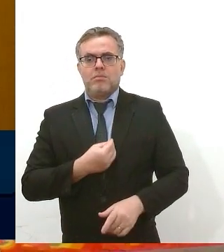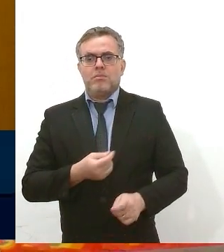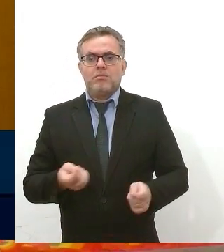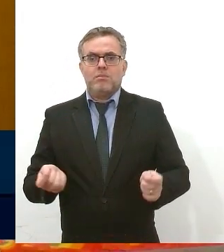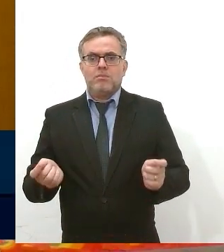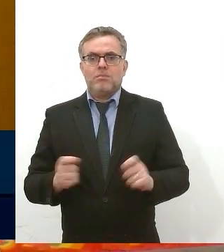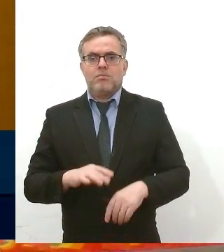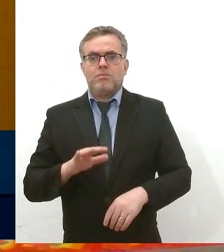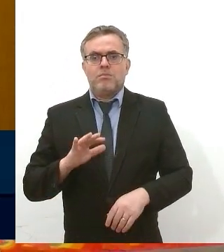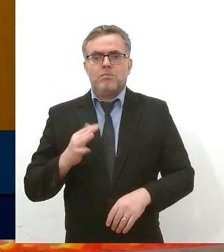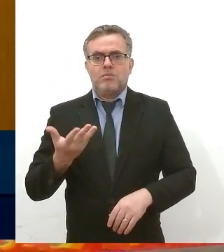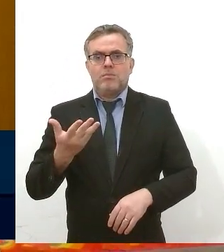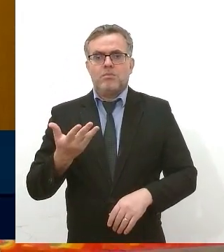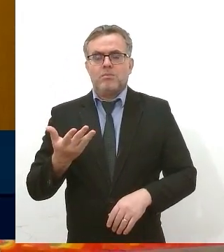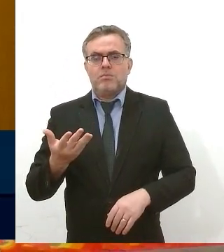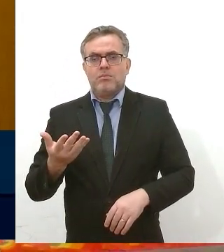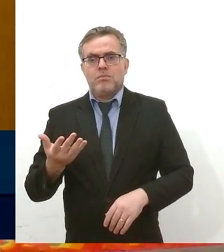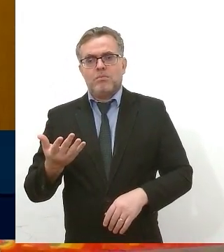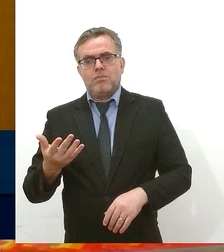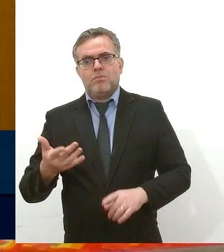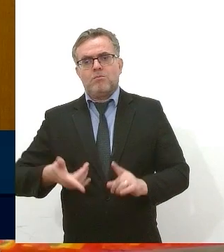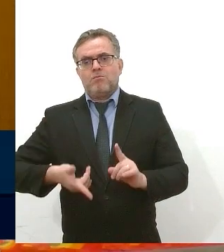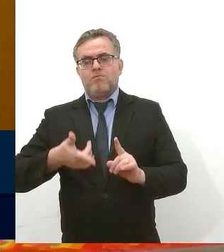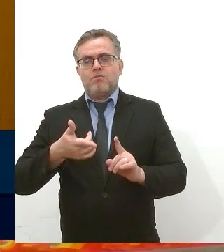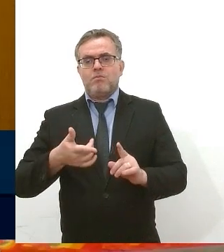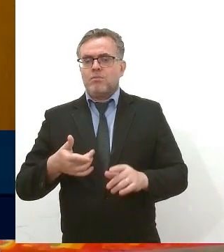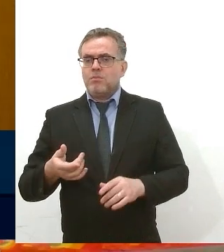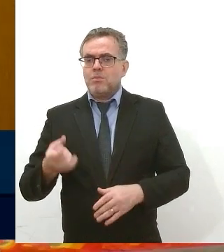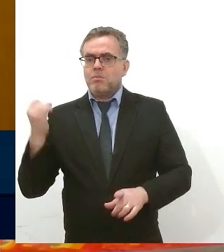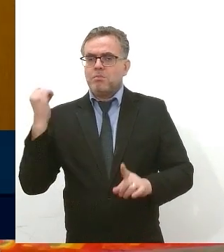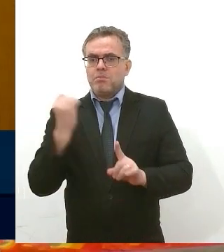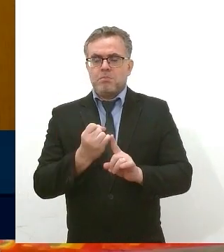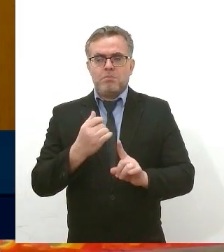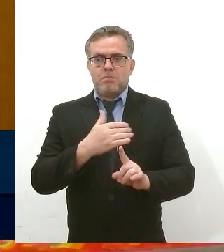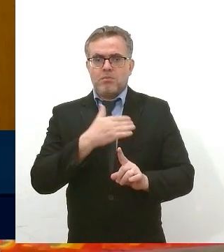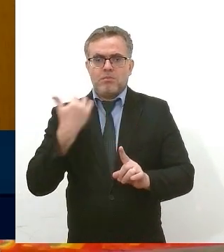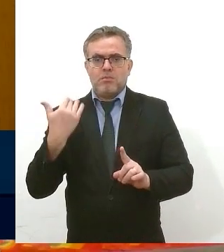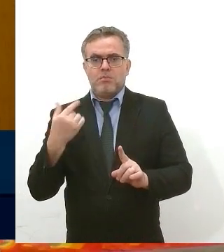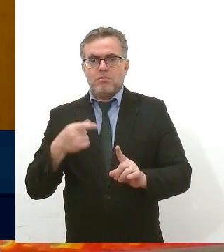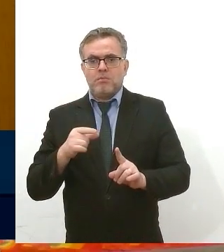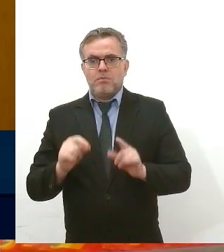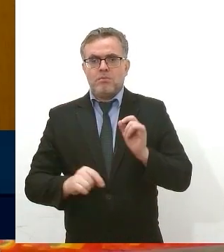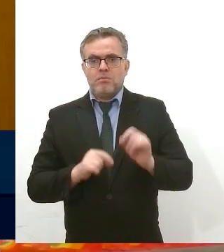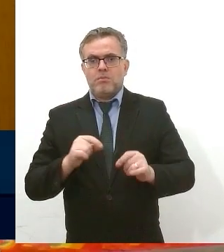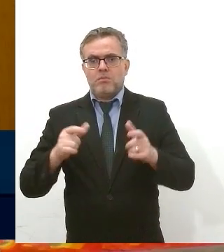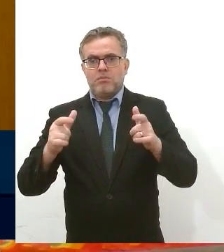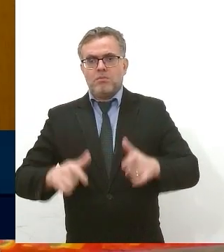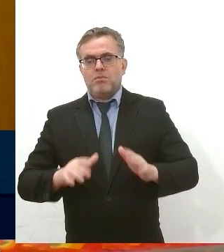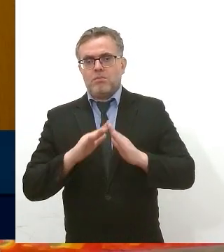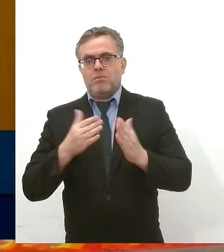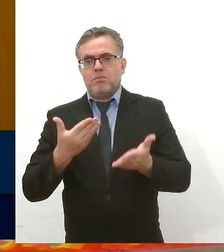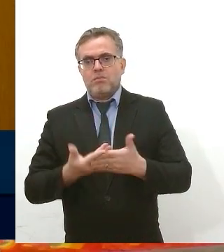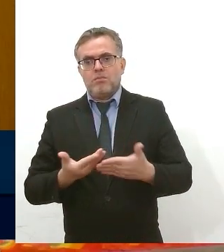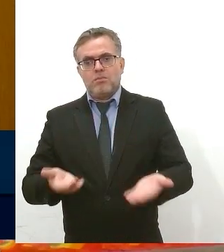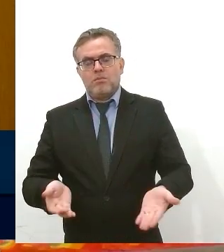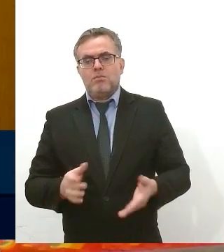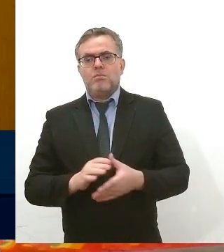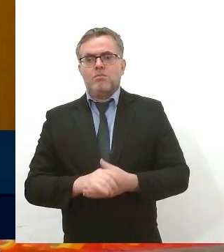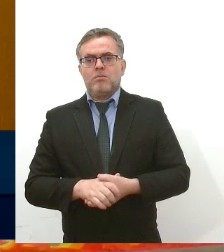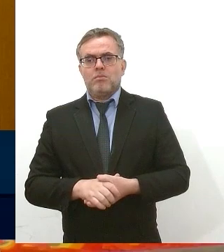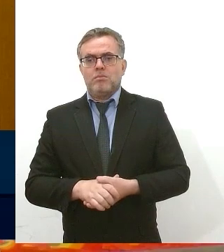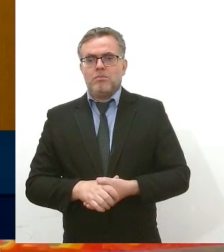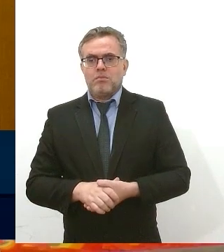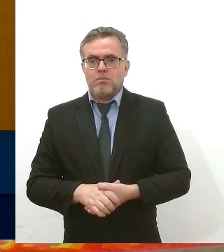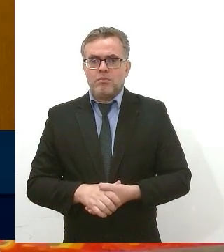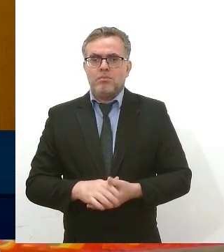foi tirada de forma cruel dentro do ambiente escolar. E é urgente